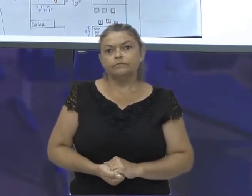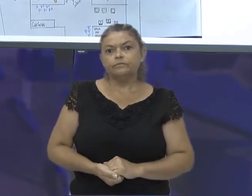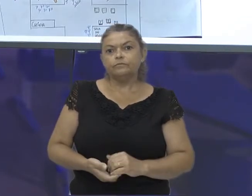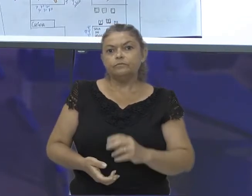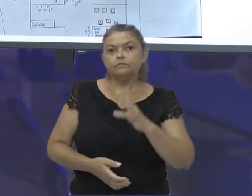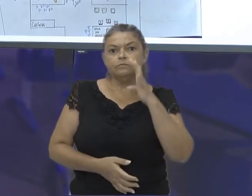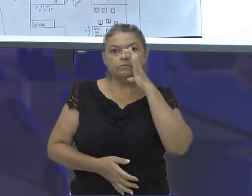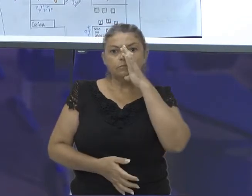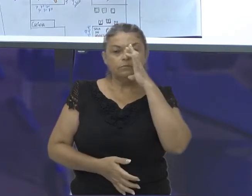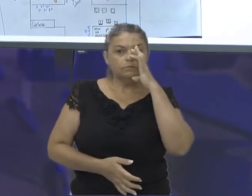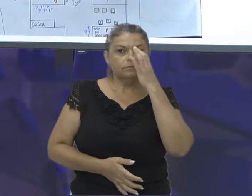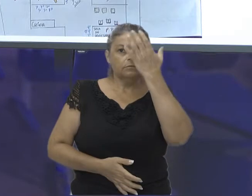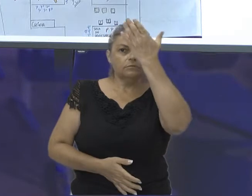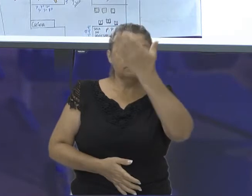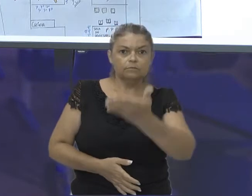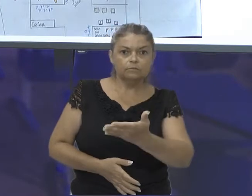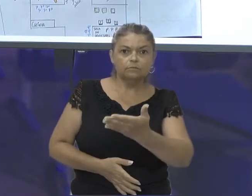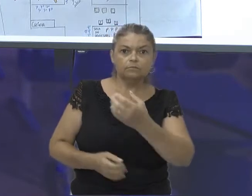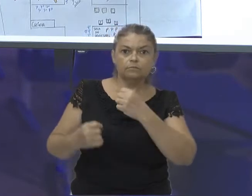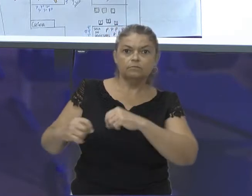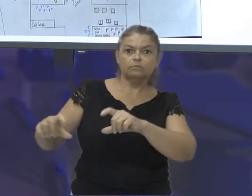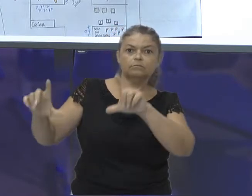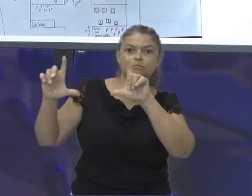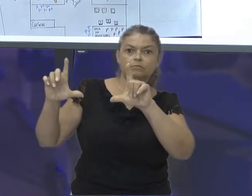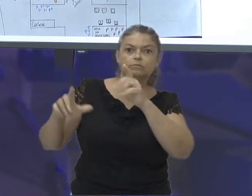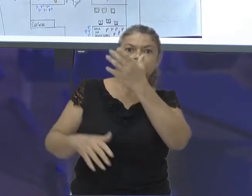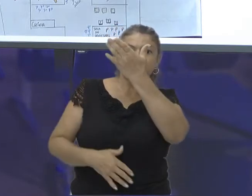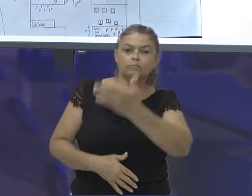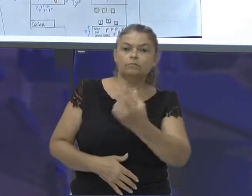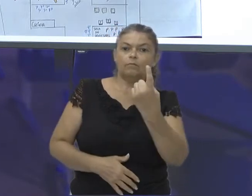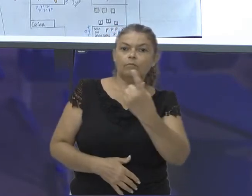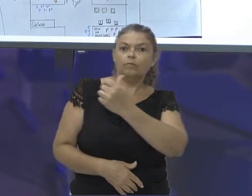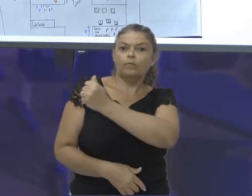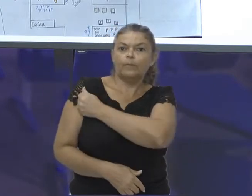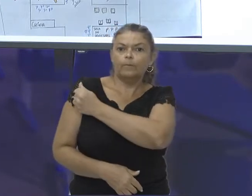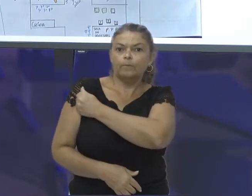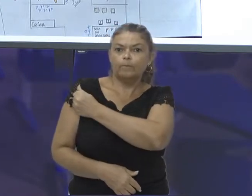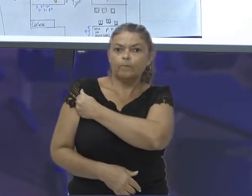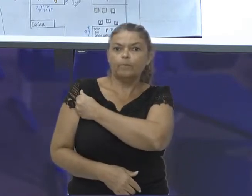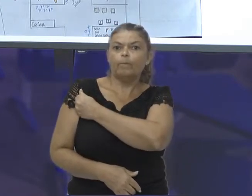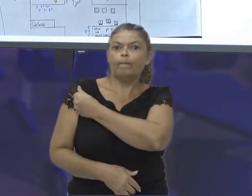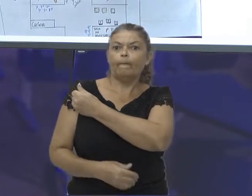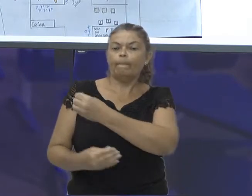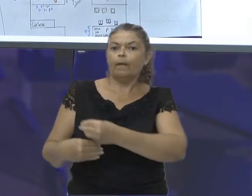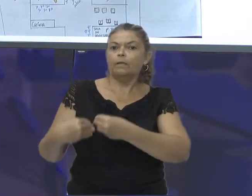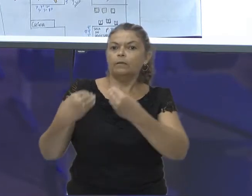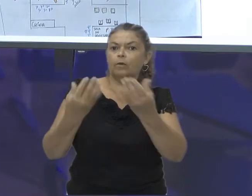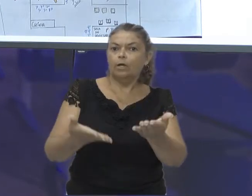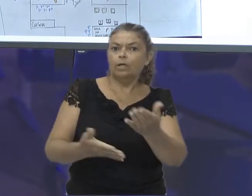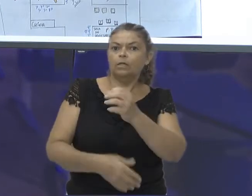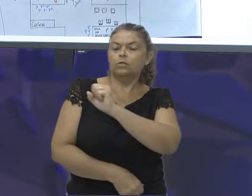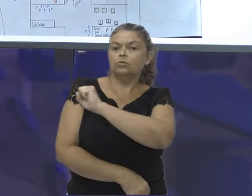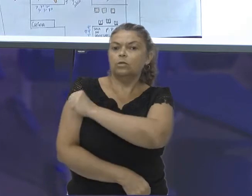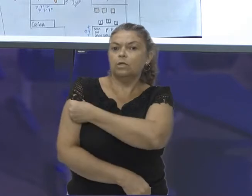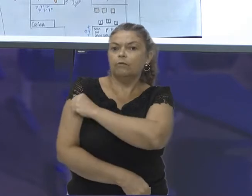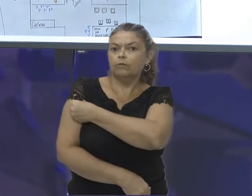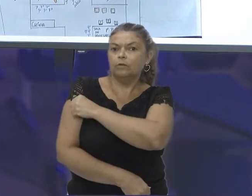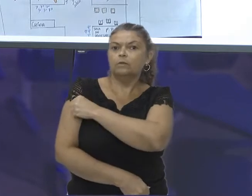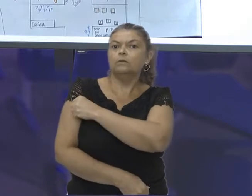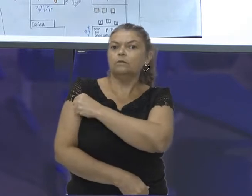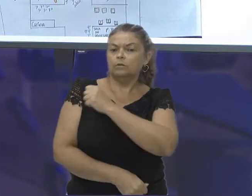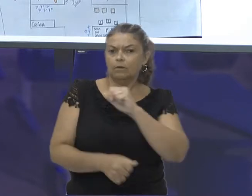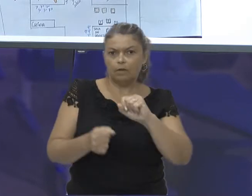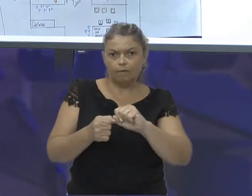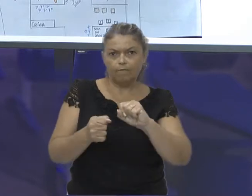Observe agora esse croquis, por favor, de um aluno que passou para mim do 8º ano, que realizou a atividade, tá,